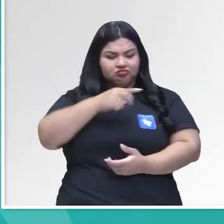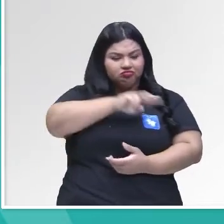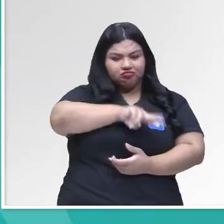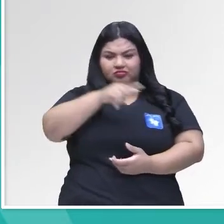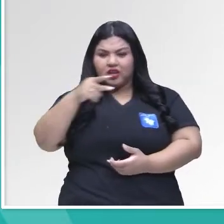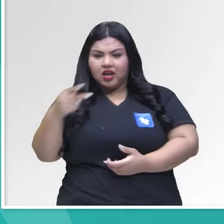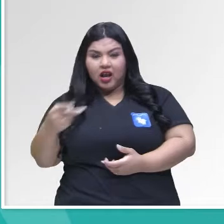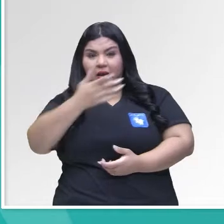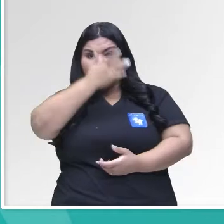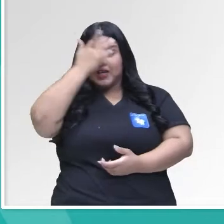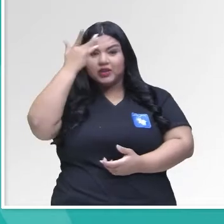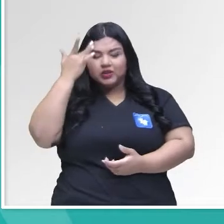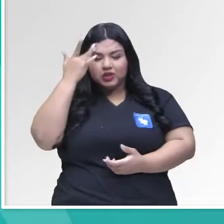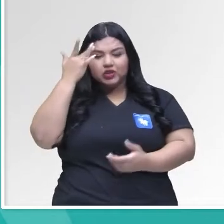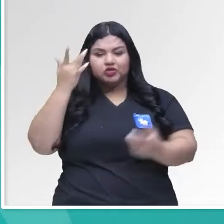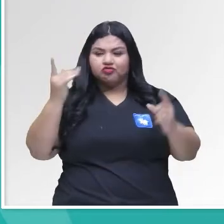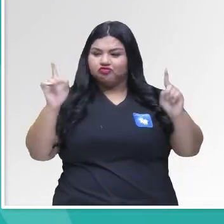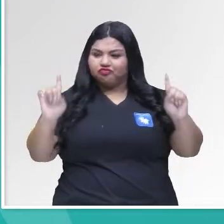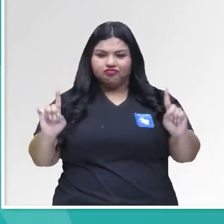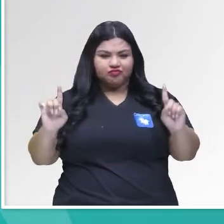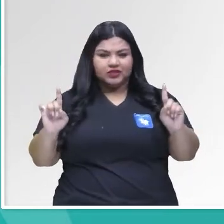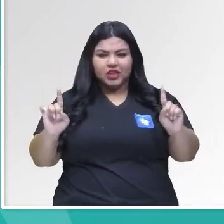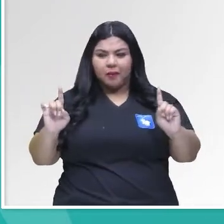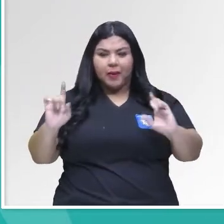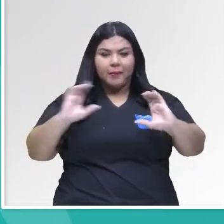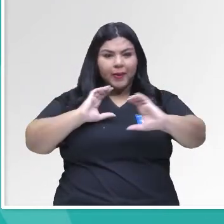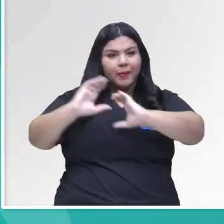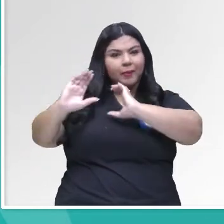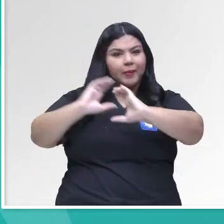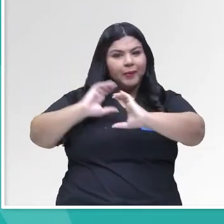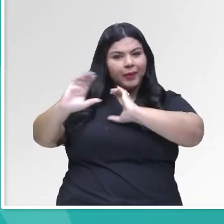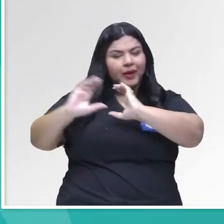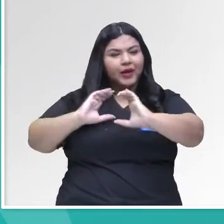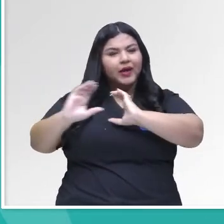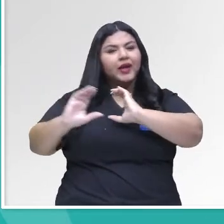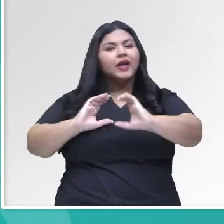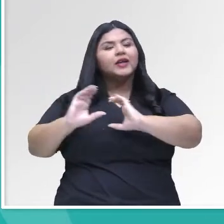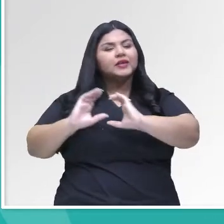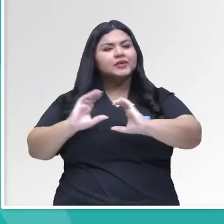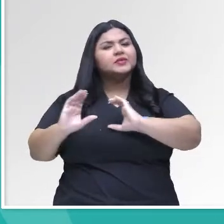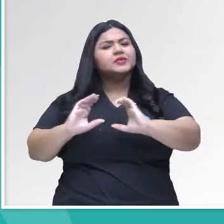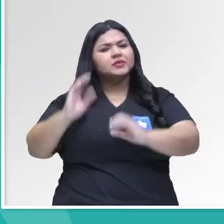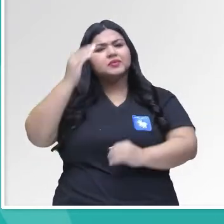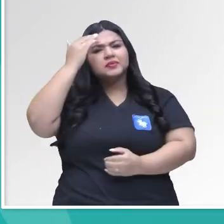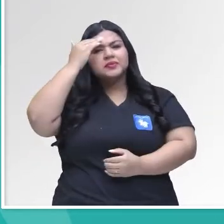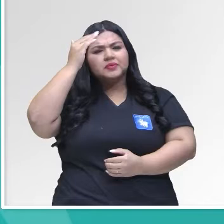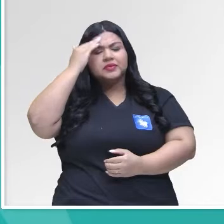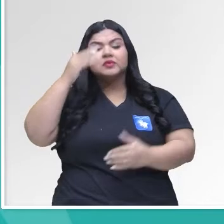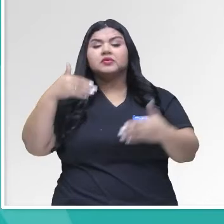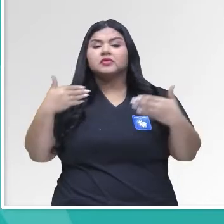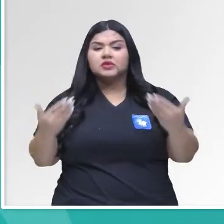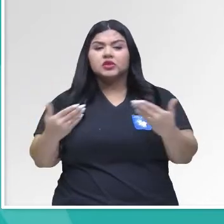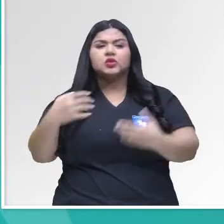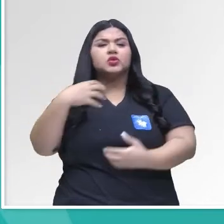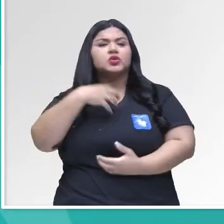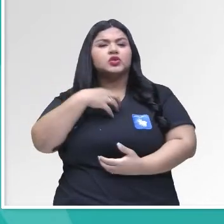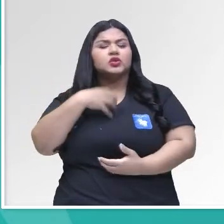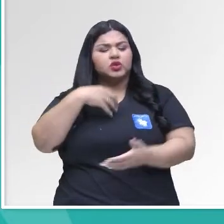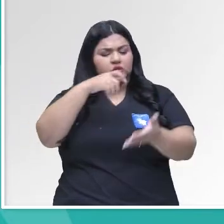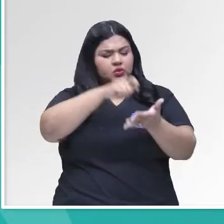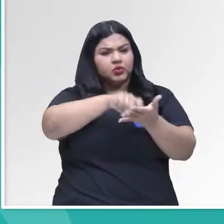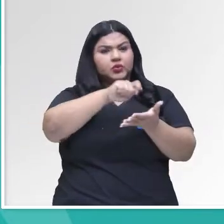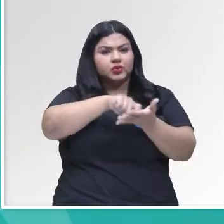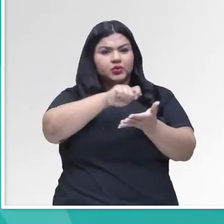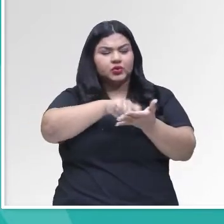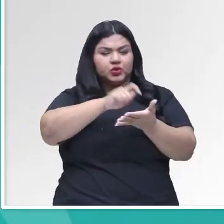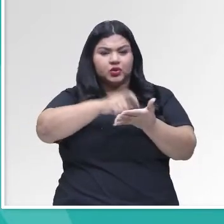das pessoas que estão envolvidas em uma conversa, também pode ser assim entendido. Quando, da forma como está escrita,